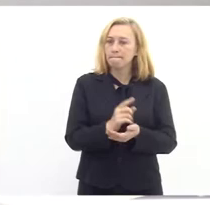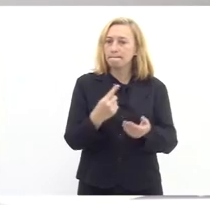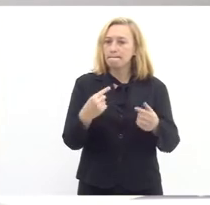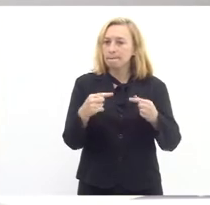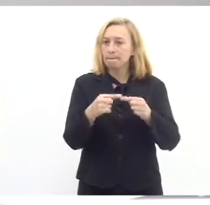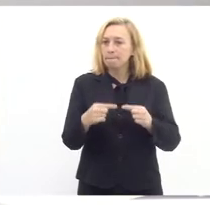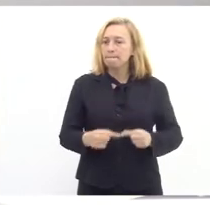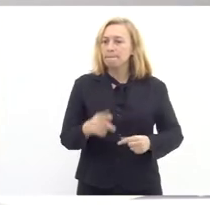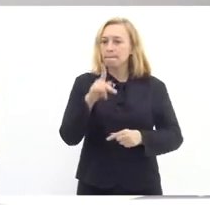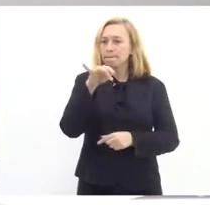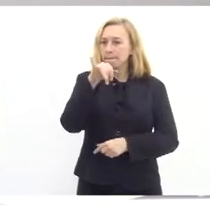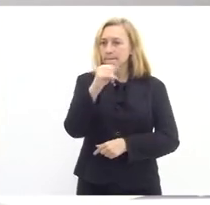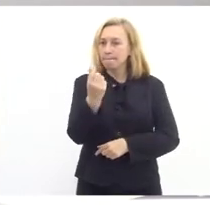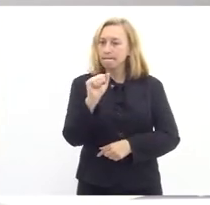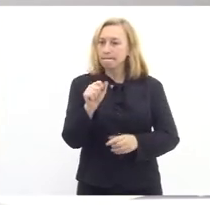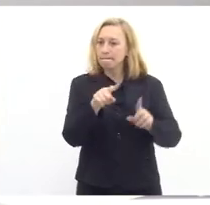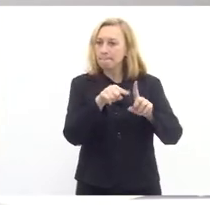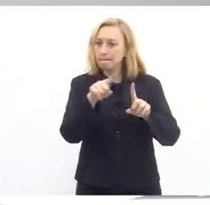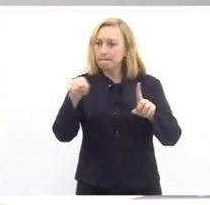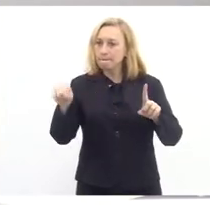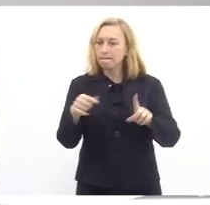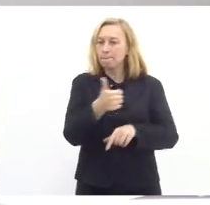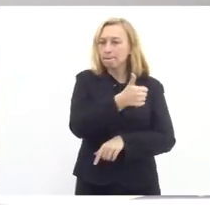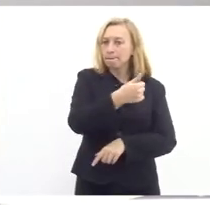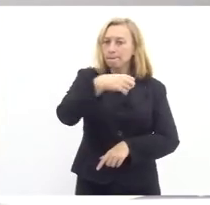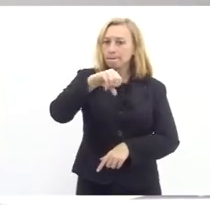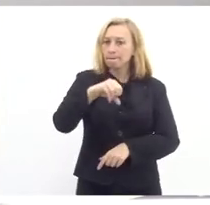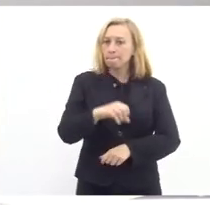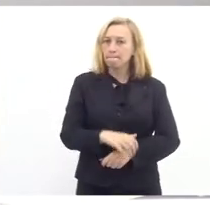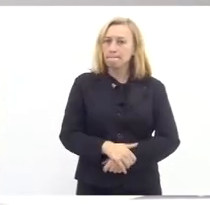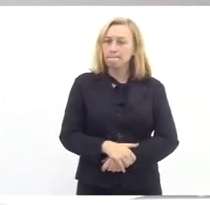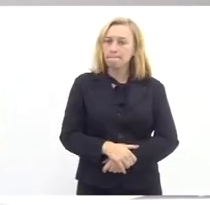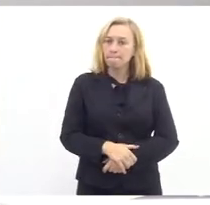planilha apresentada pela GETRANSP, são de 2019.